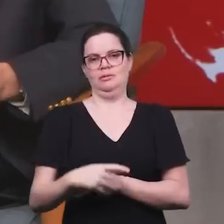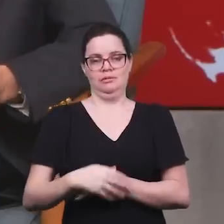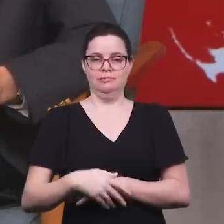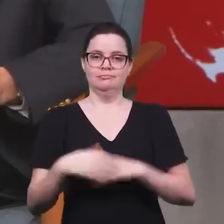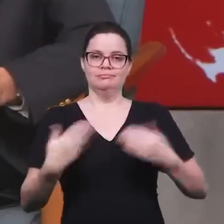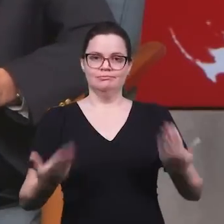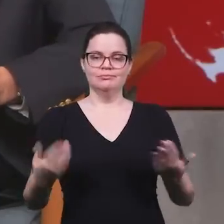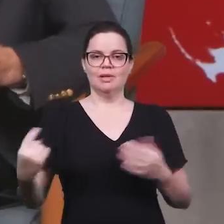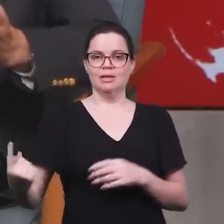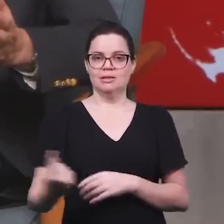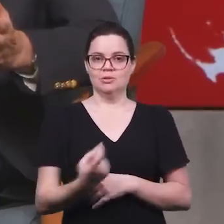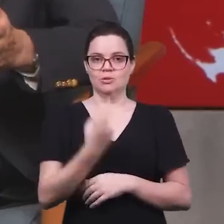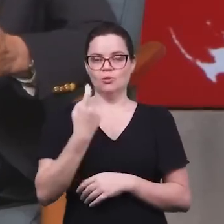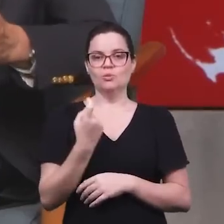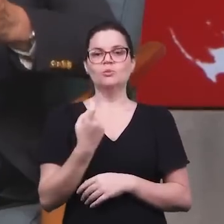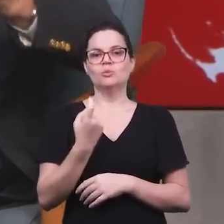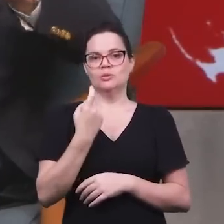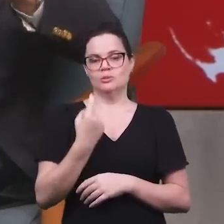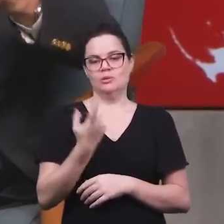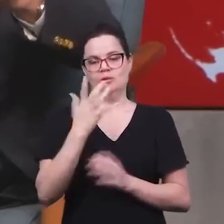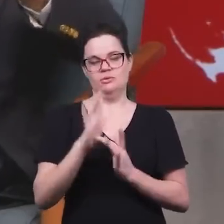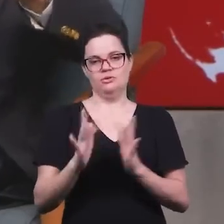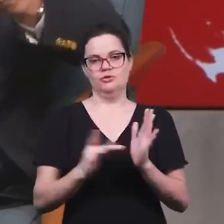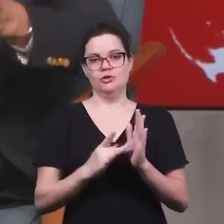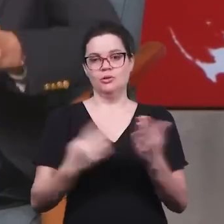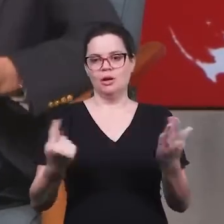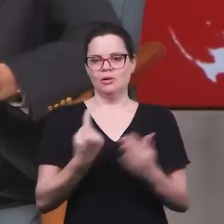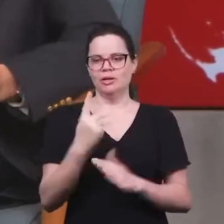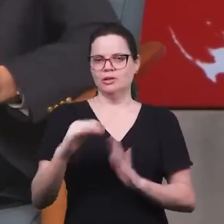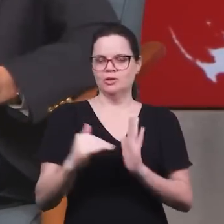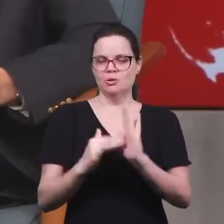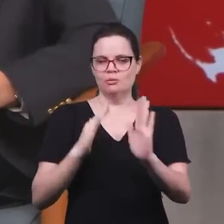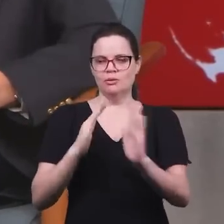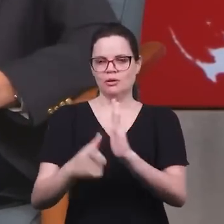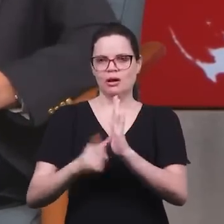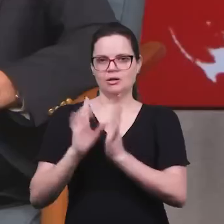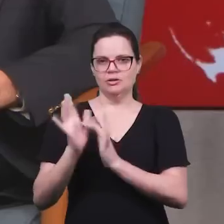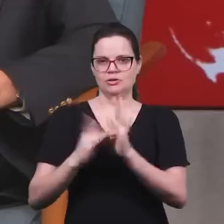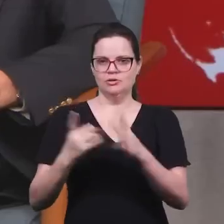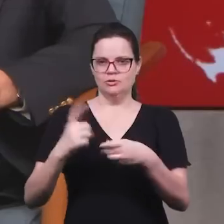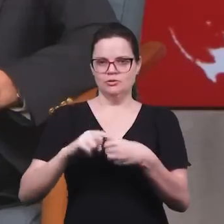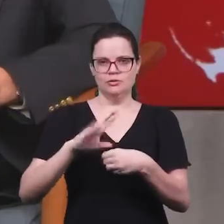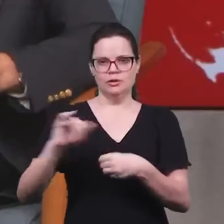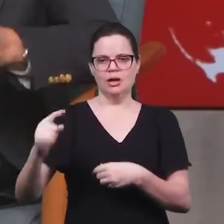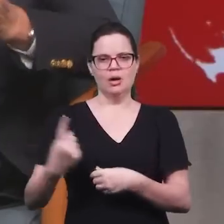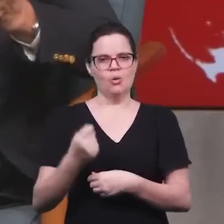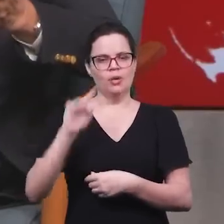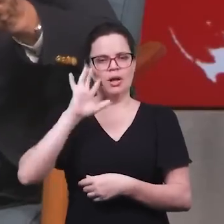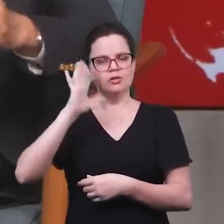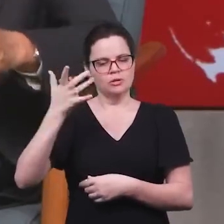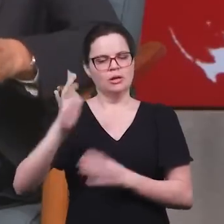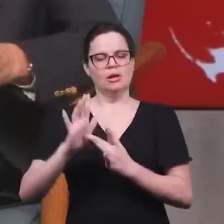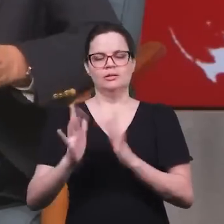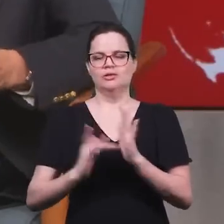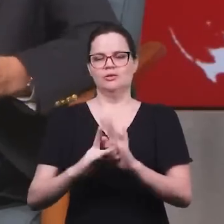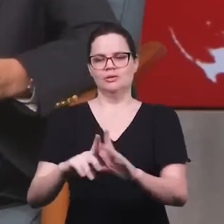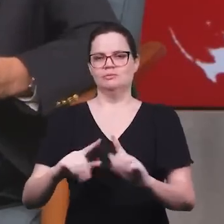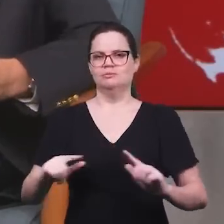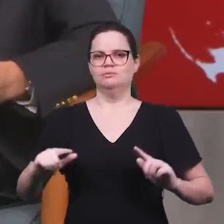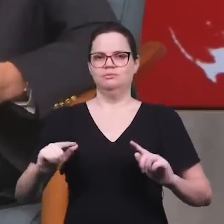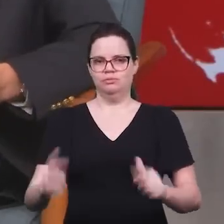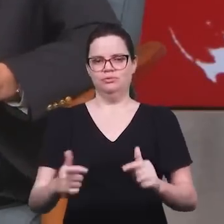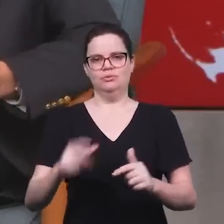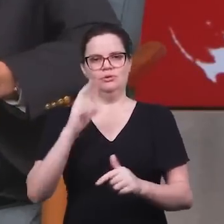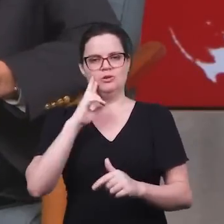último momento, nesse cair da tarde, nesse momento que antecede a segunda vinda de Jesus. É tudo isso que o Senhor tem